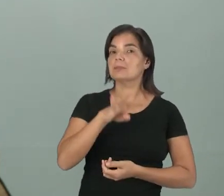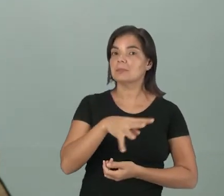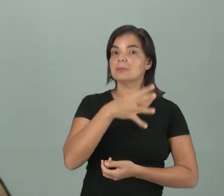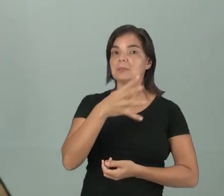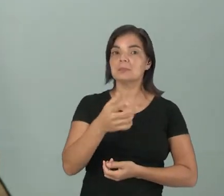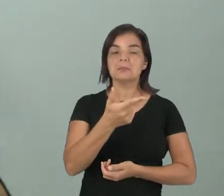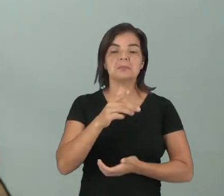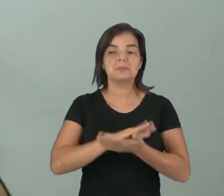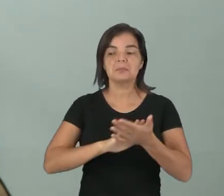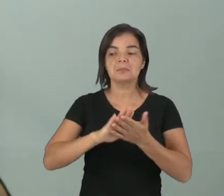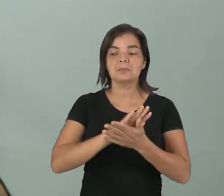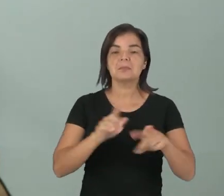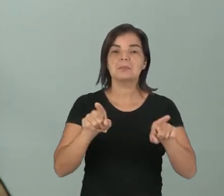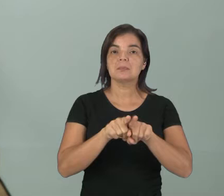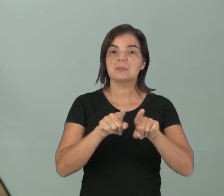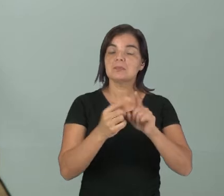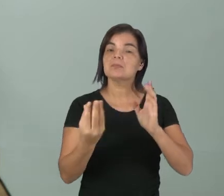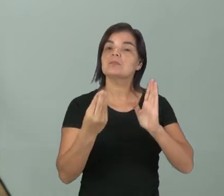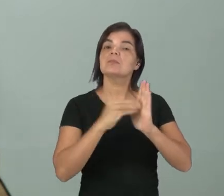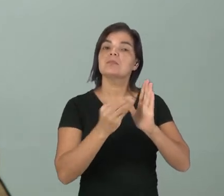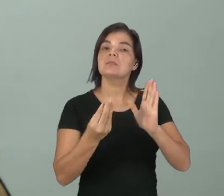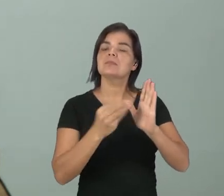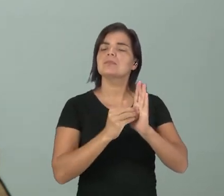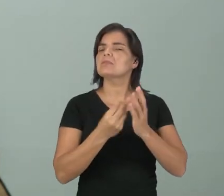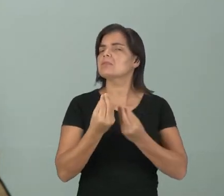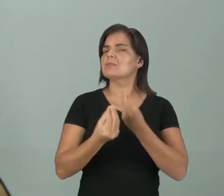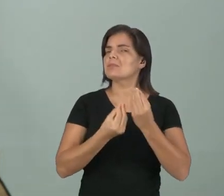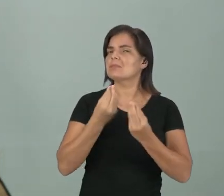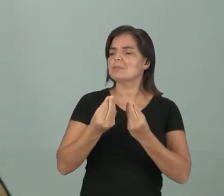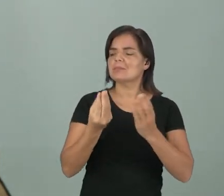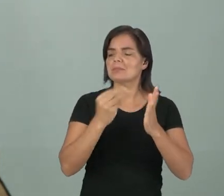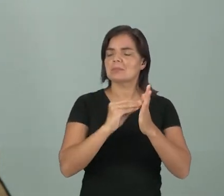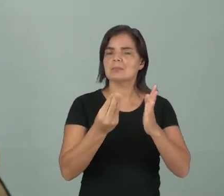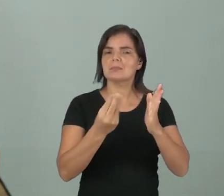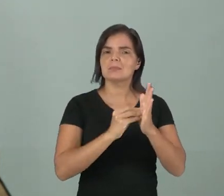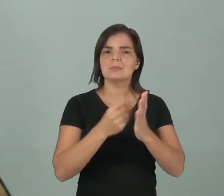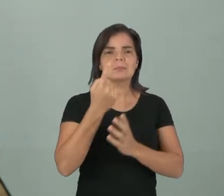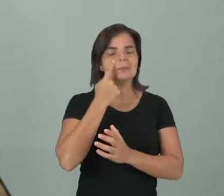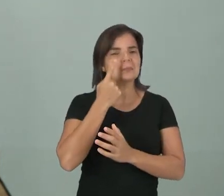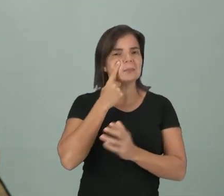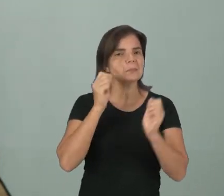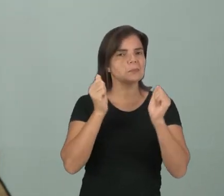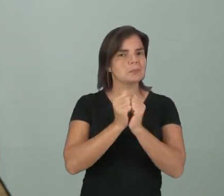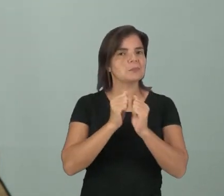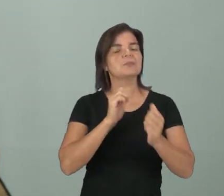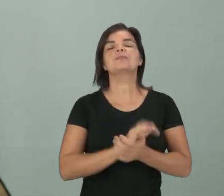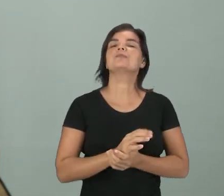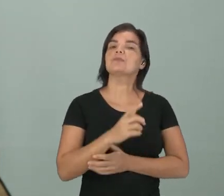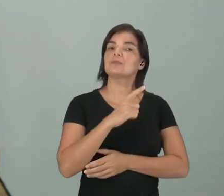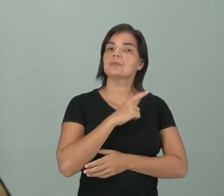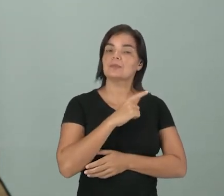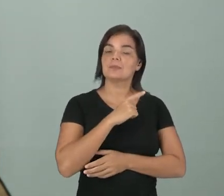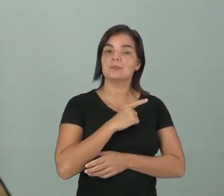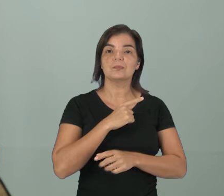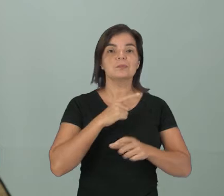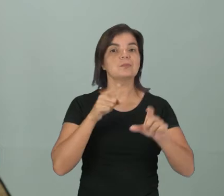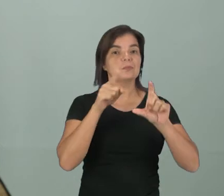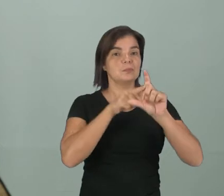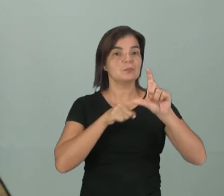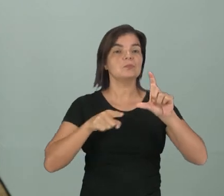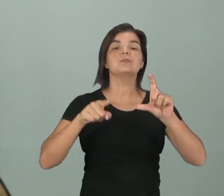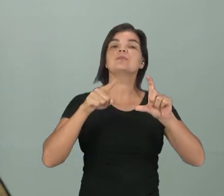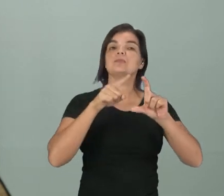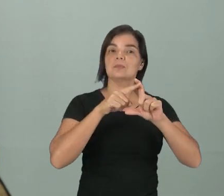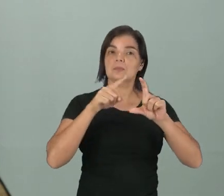em branca. E o que nós colocaremos nessa tabela? Como nós vamos preenchê-la? Olhem junto comigo. Temos aqui os corpos redondos